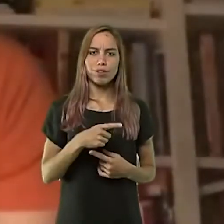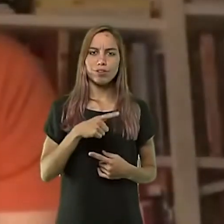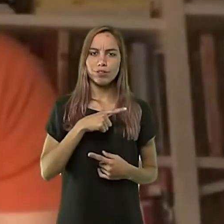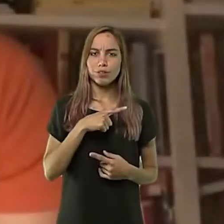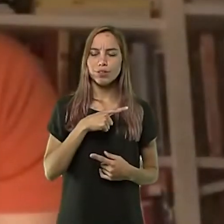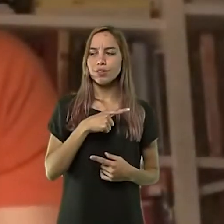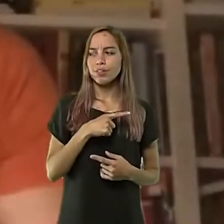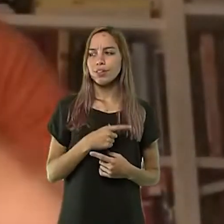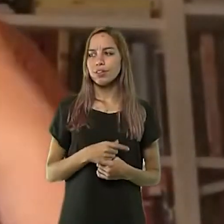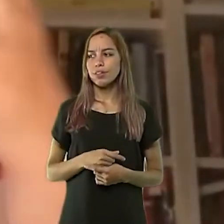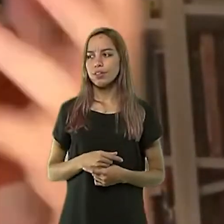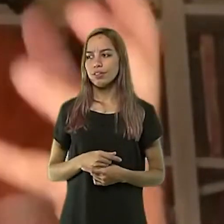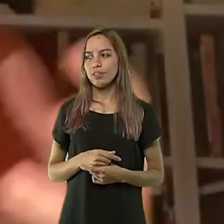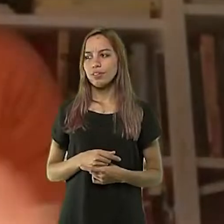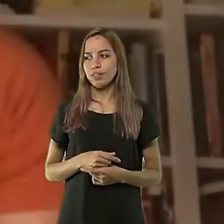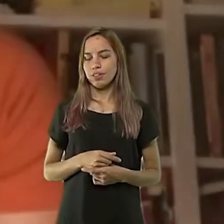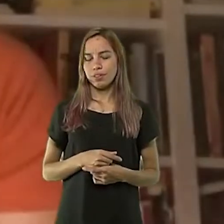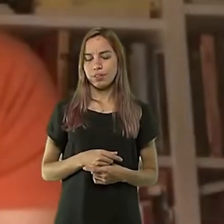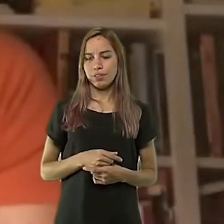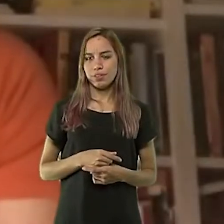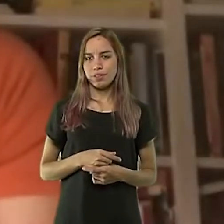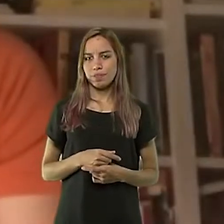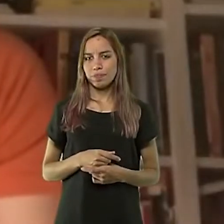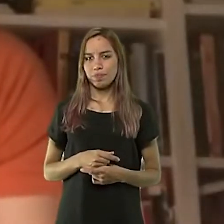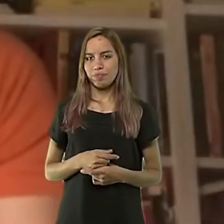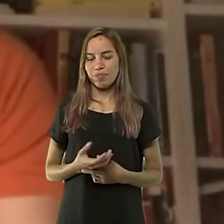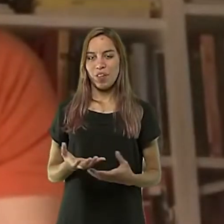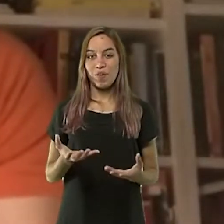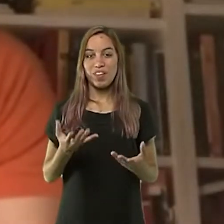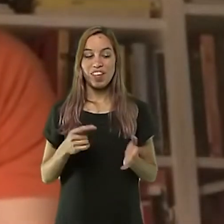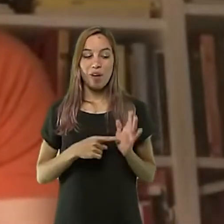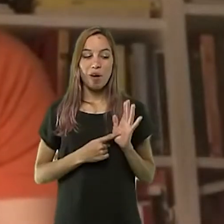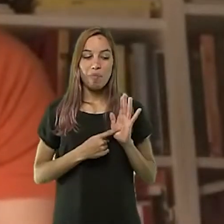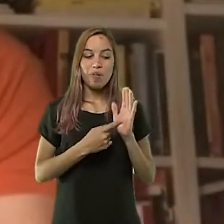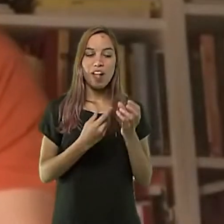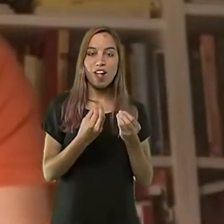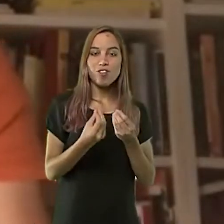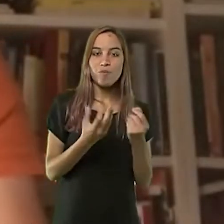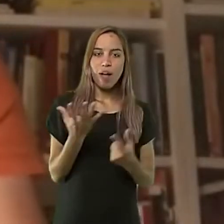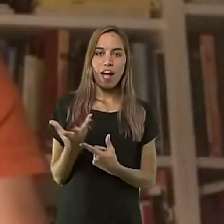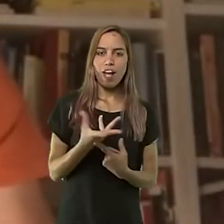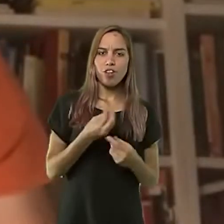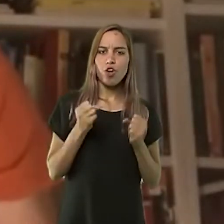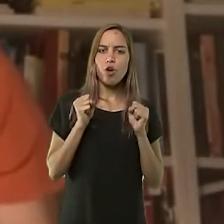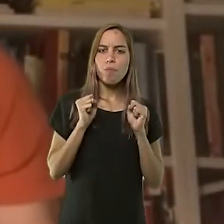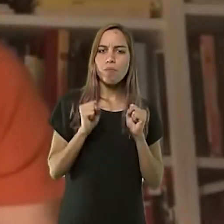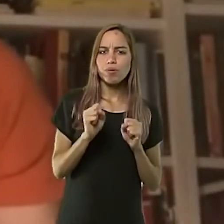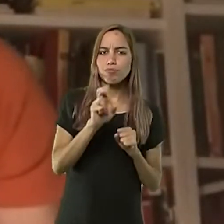seduzir, podia servir como arma, acabaram por utilizar a arte